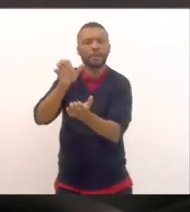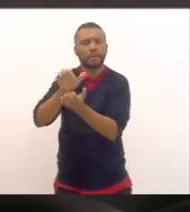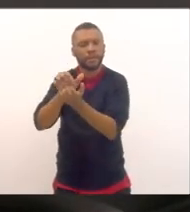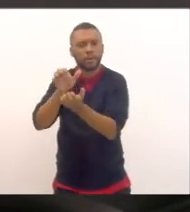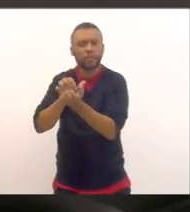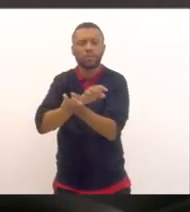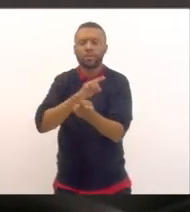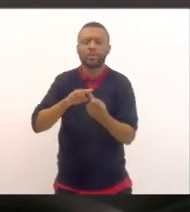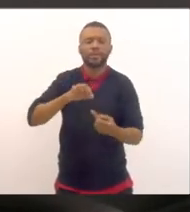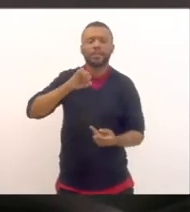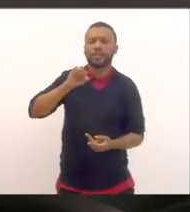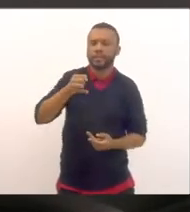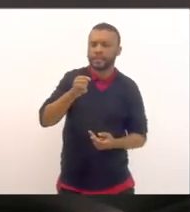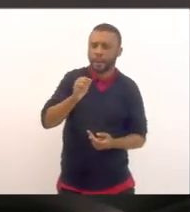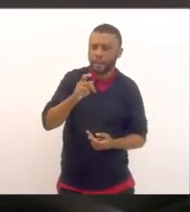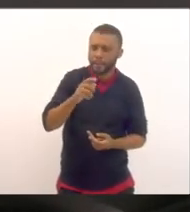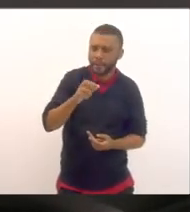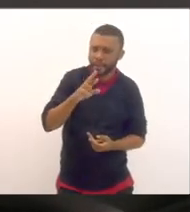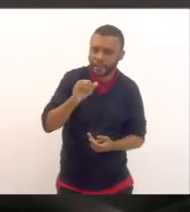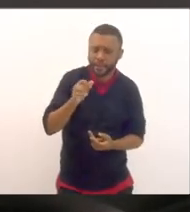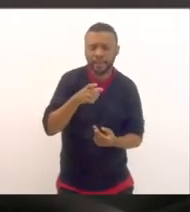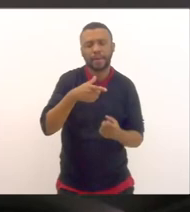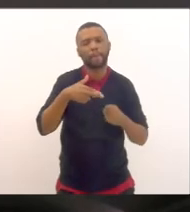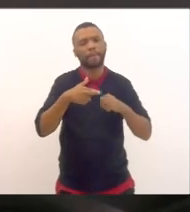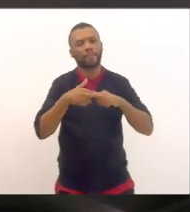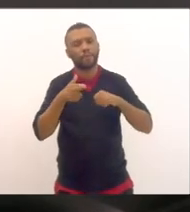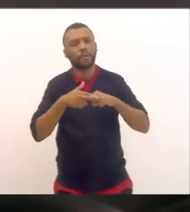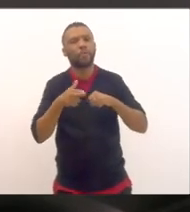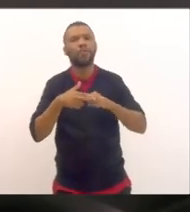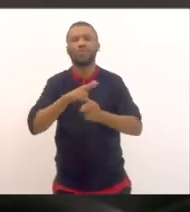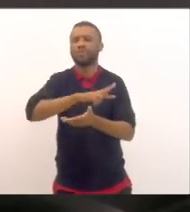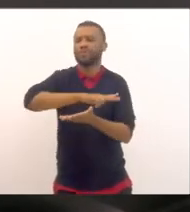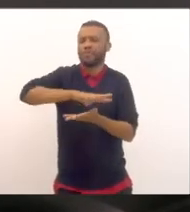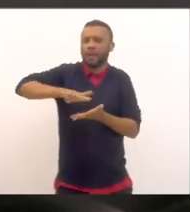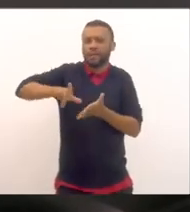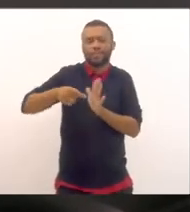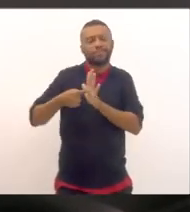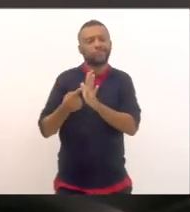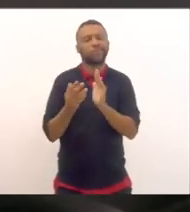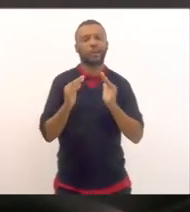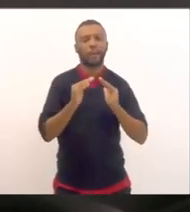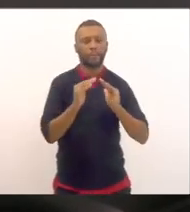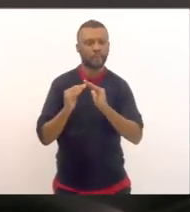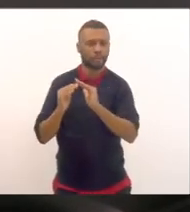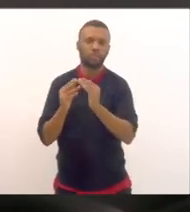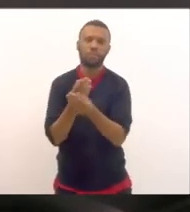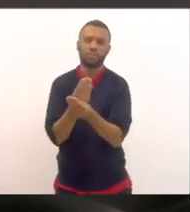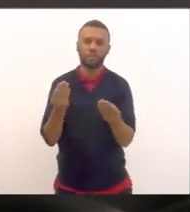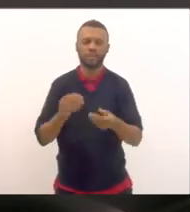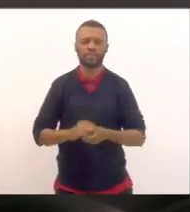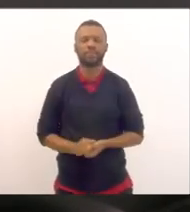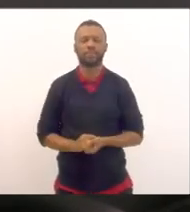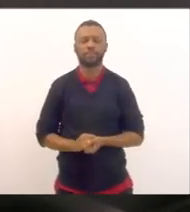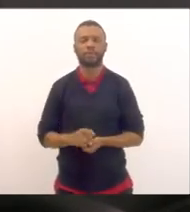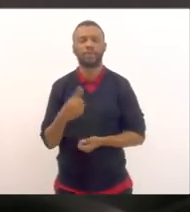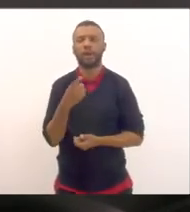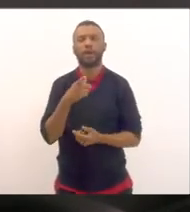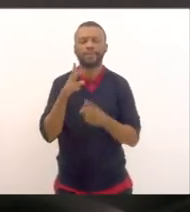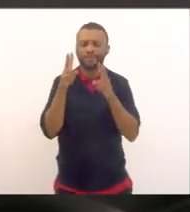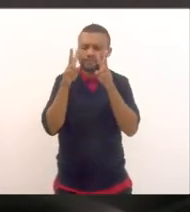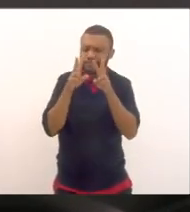já pedi para dar um fogões fará conexão são muitas habitações é o que a gente